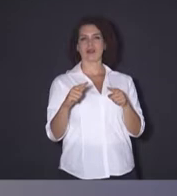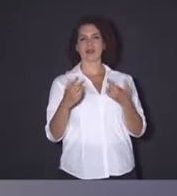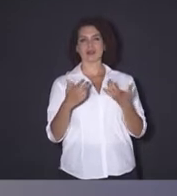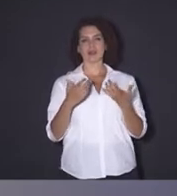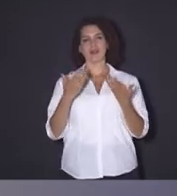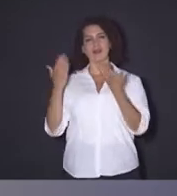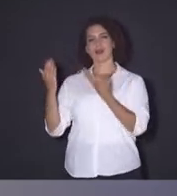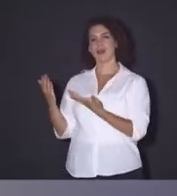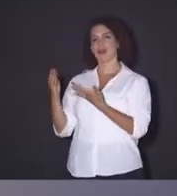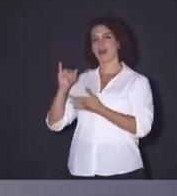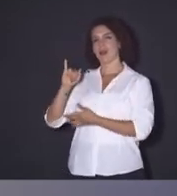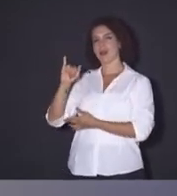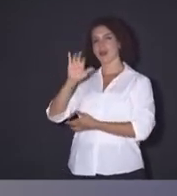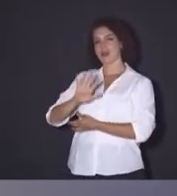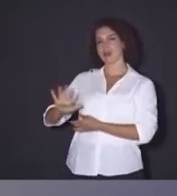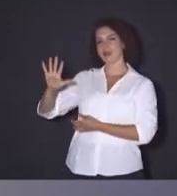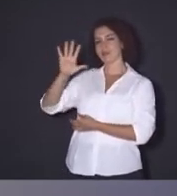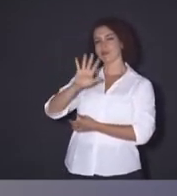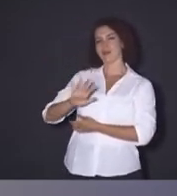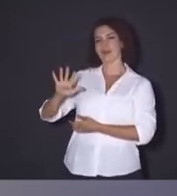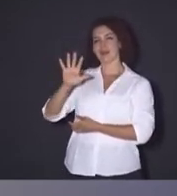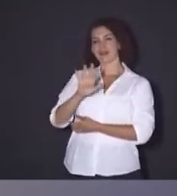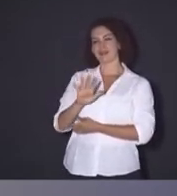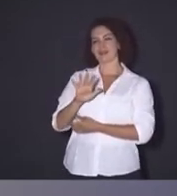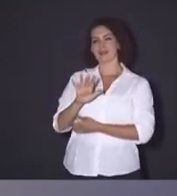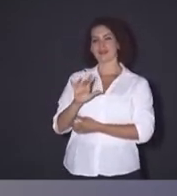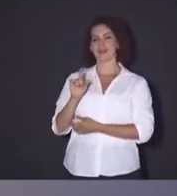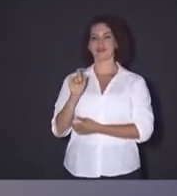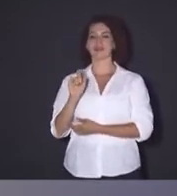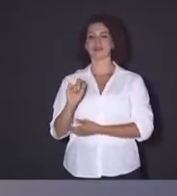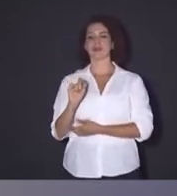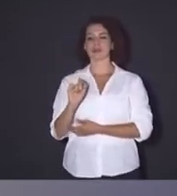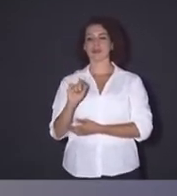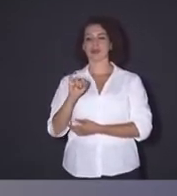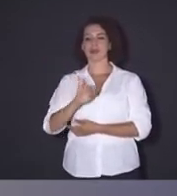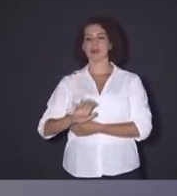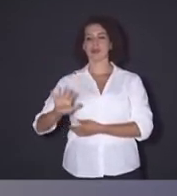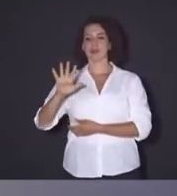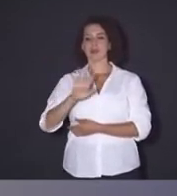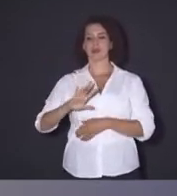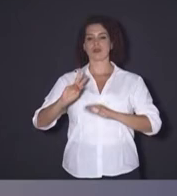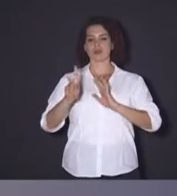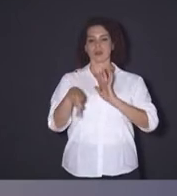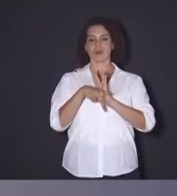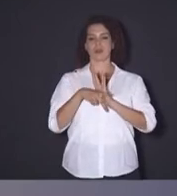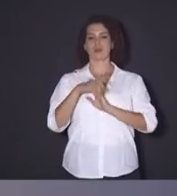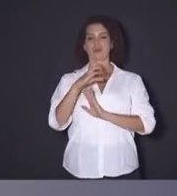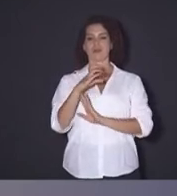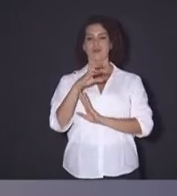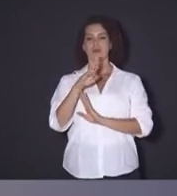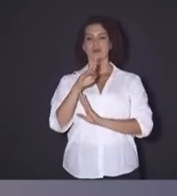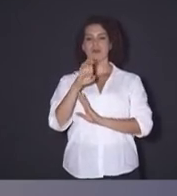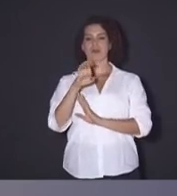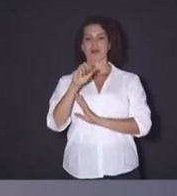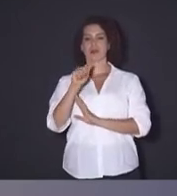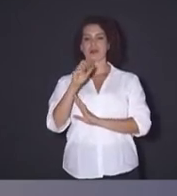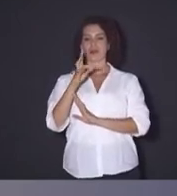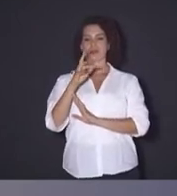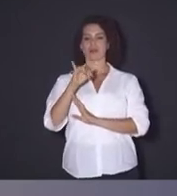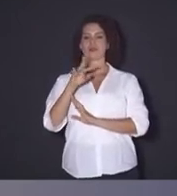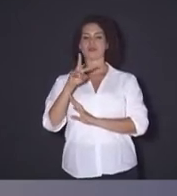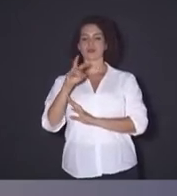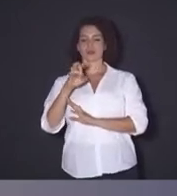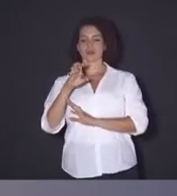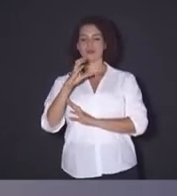imagem que parece um pouco disruptiva, mas a imagem do Creative Commons, que é uma forma de